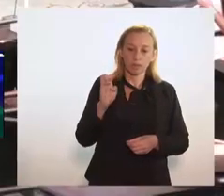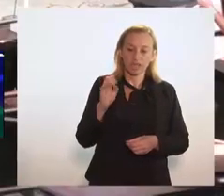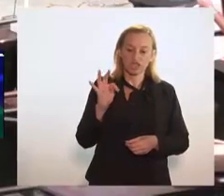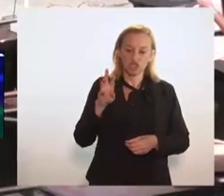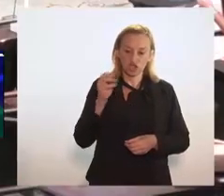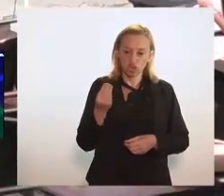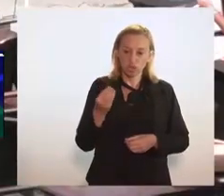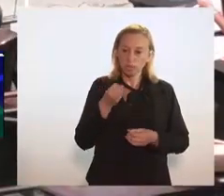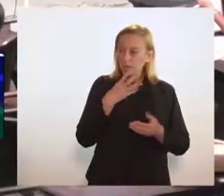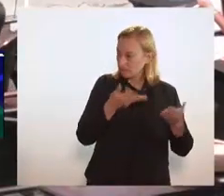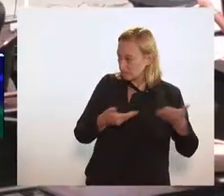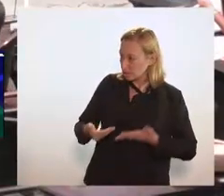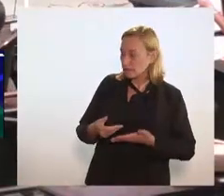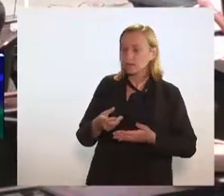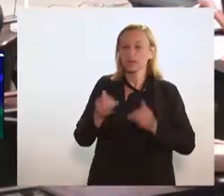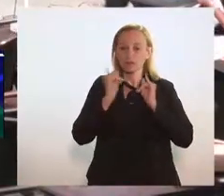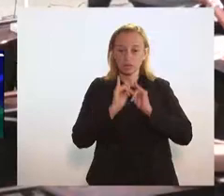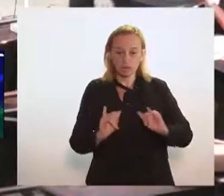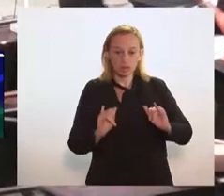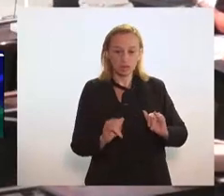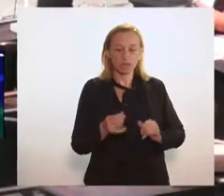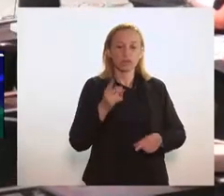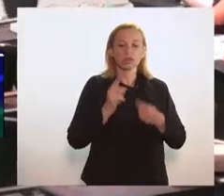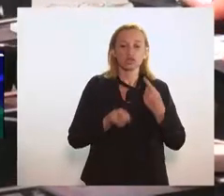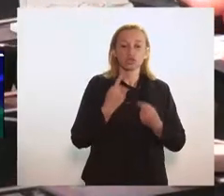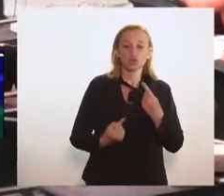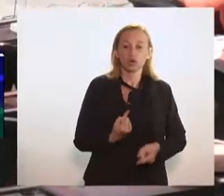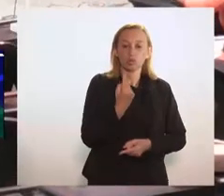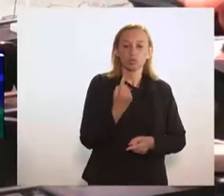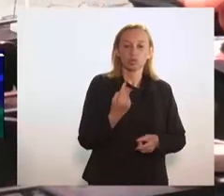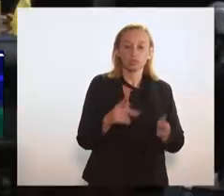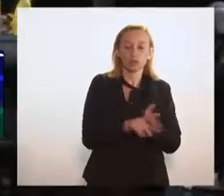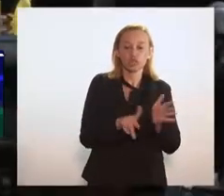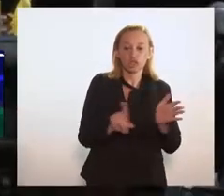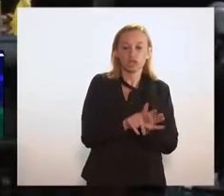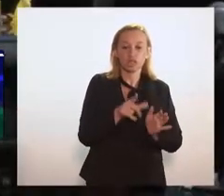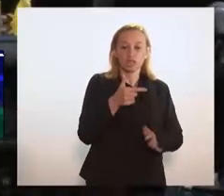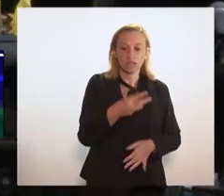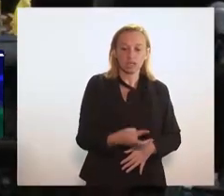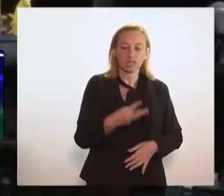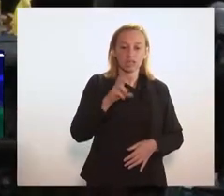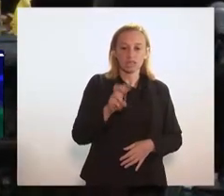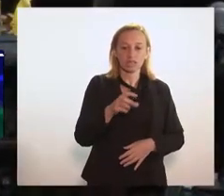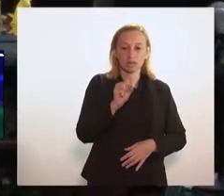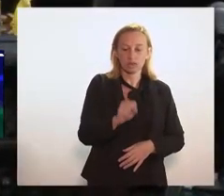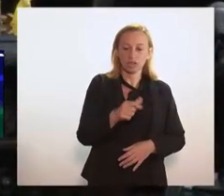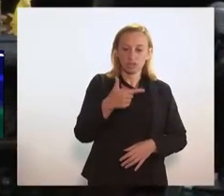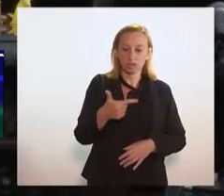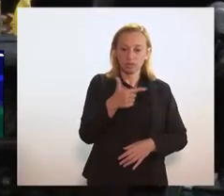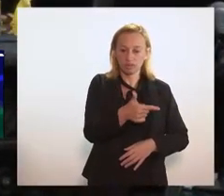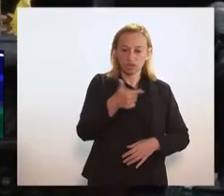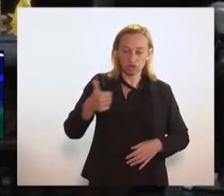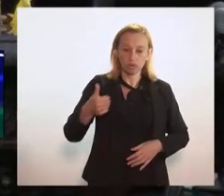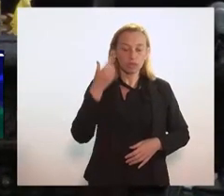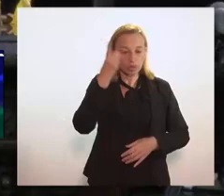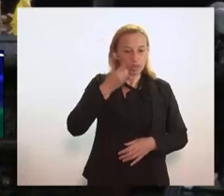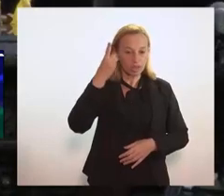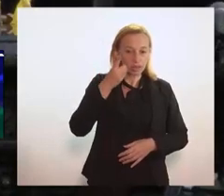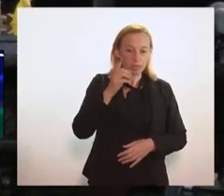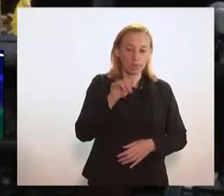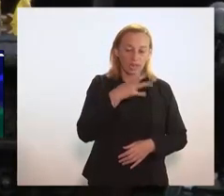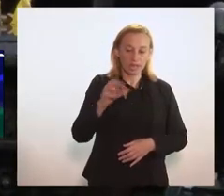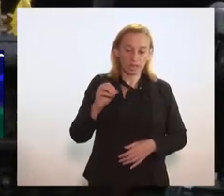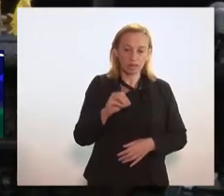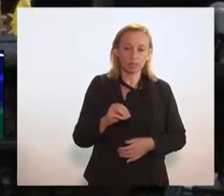bem-vindo, Betinho. Anuncio em regime de urgência, discussão única, projeto de lei 3582 de 21, de autoria do deputado Brazão, que institui a